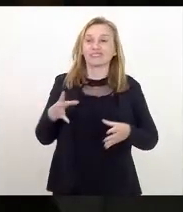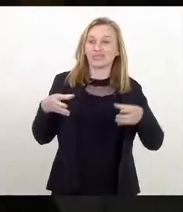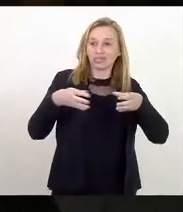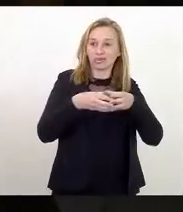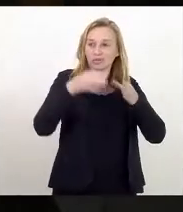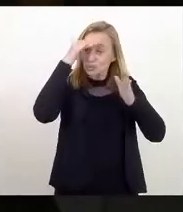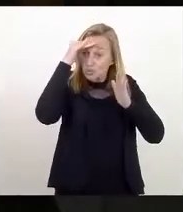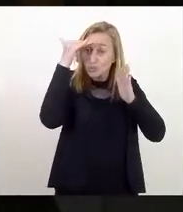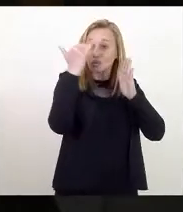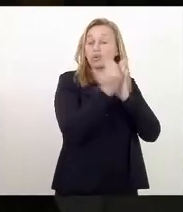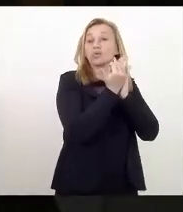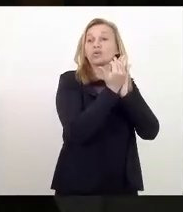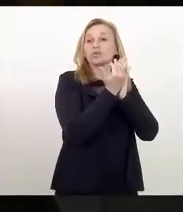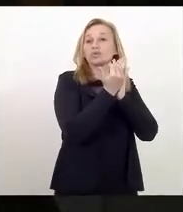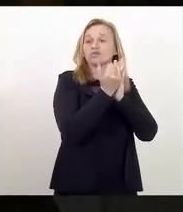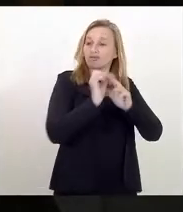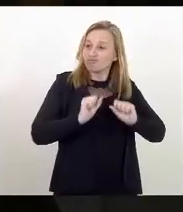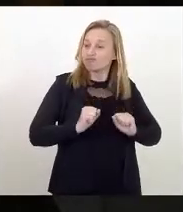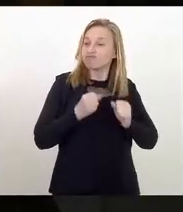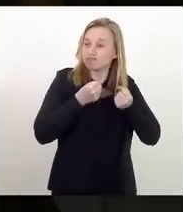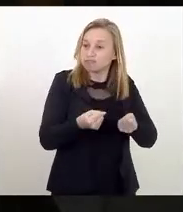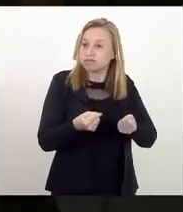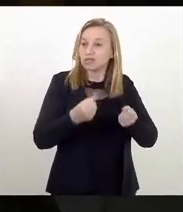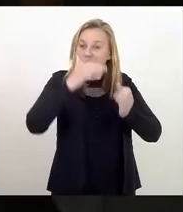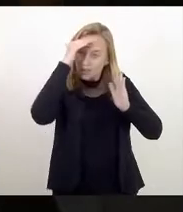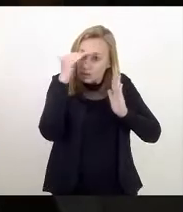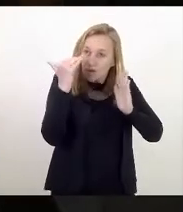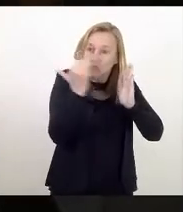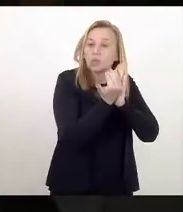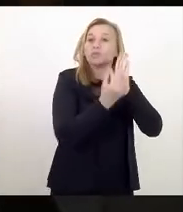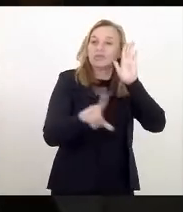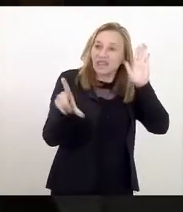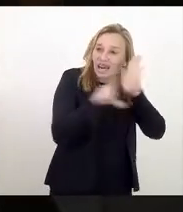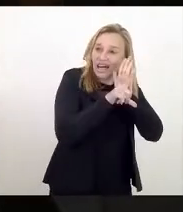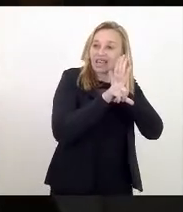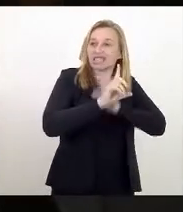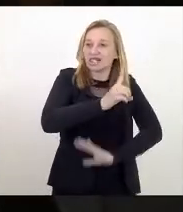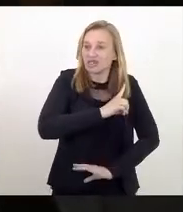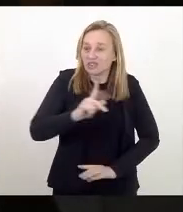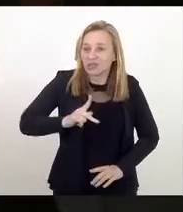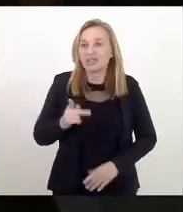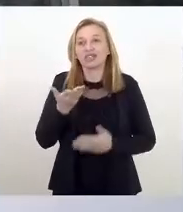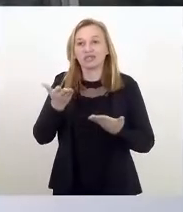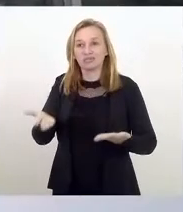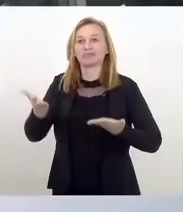cumpra-se vai se dedicar ao cumpra-se da lei da defensoria.